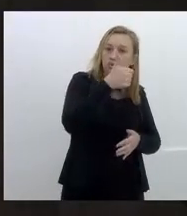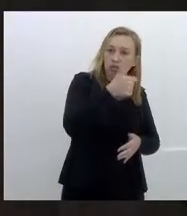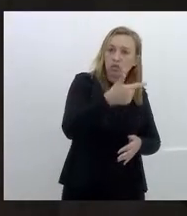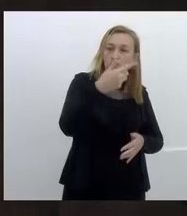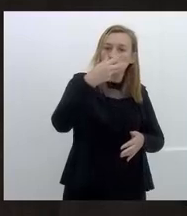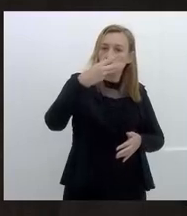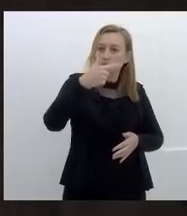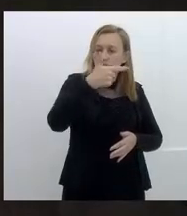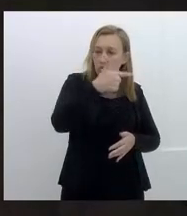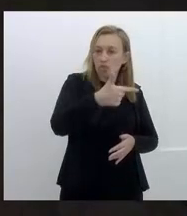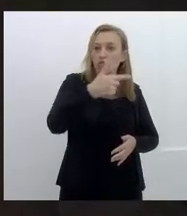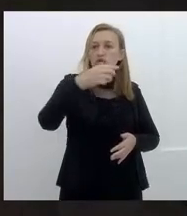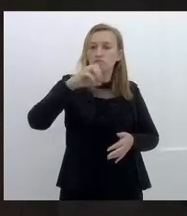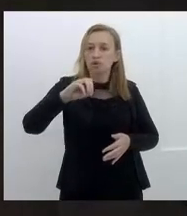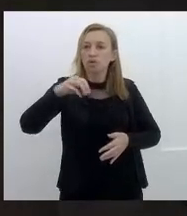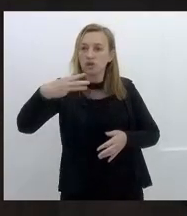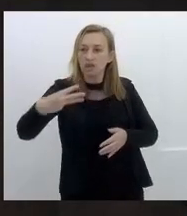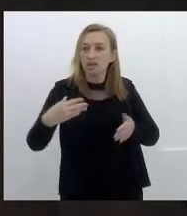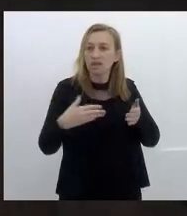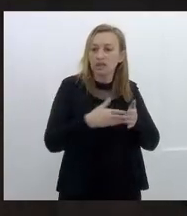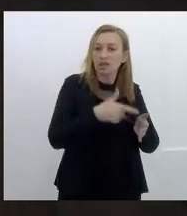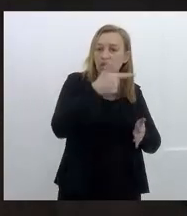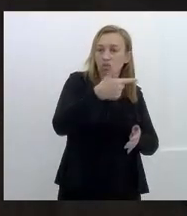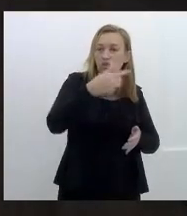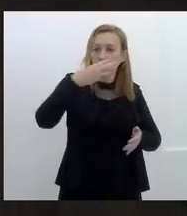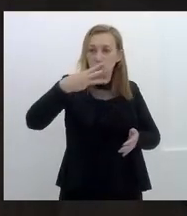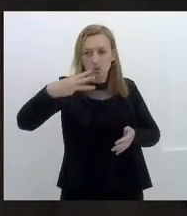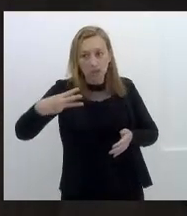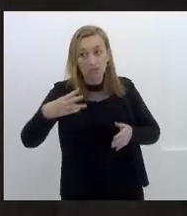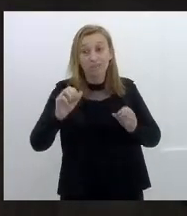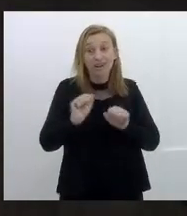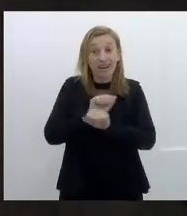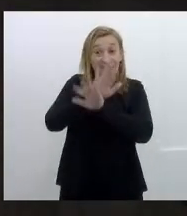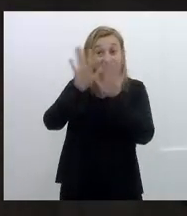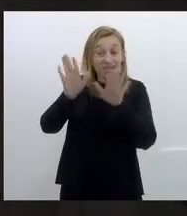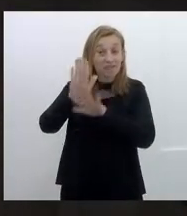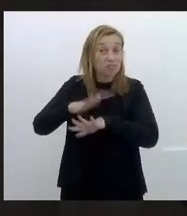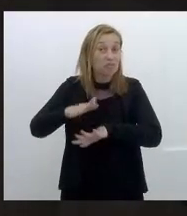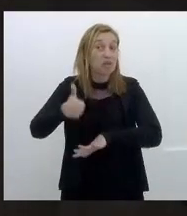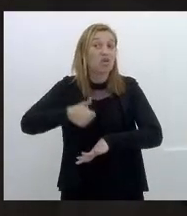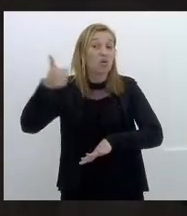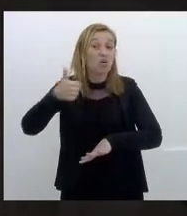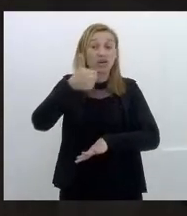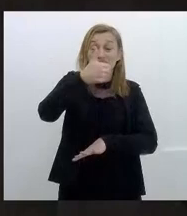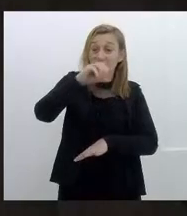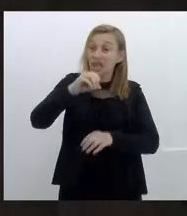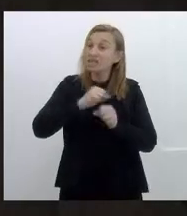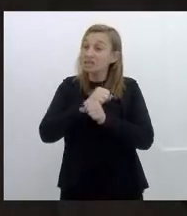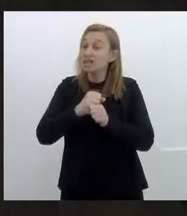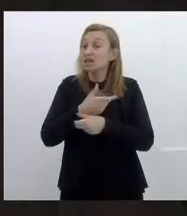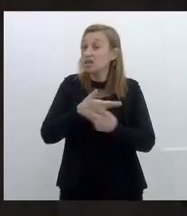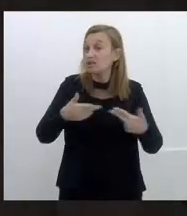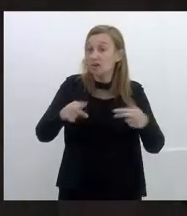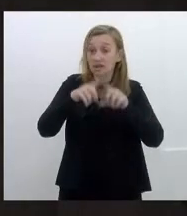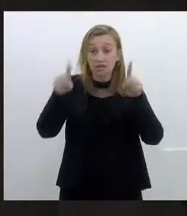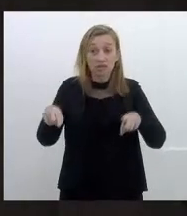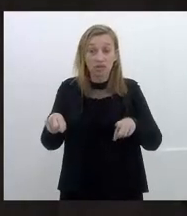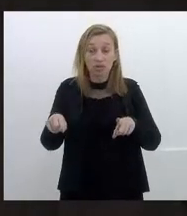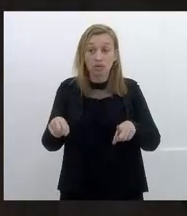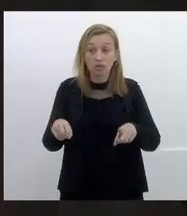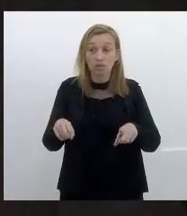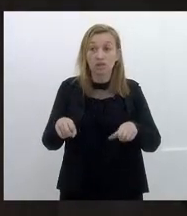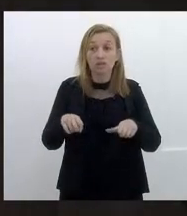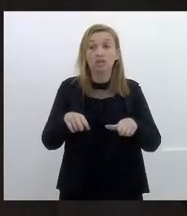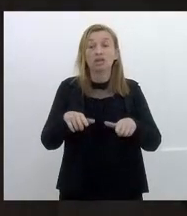inciso com esta redação é para poder deixar claro essa janela de 10 anos que tem muitos servidores que entrar no estado do Rio de